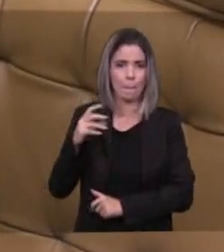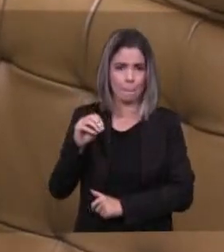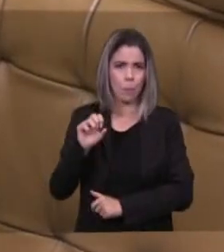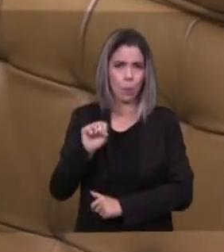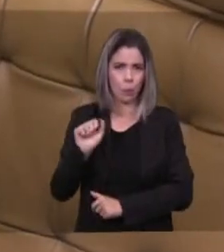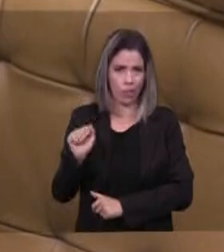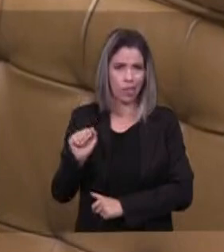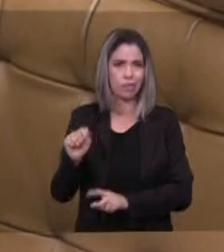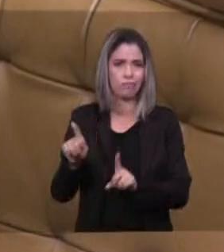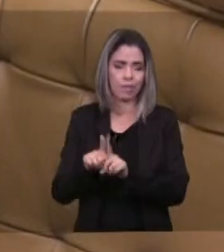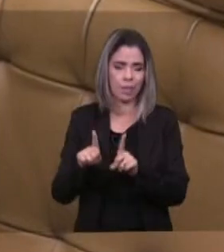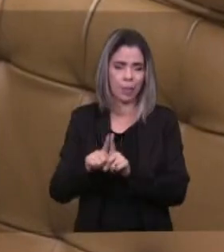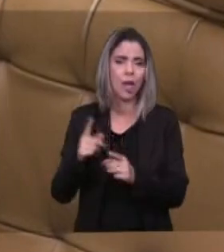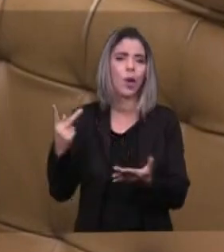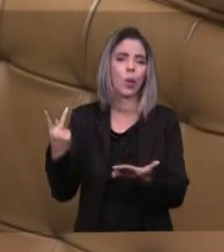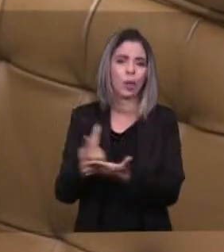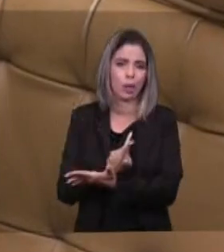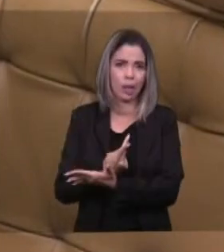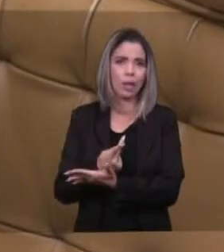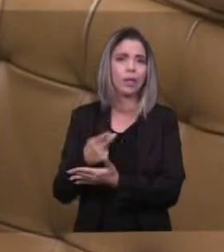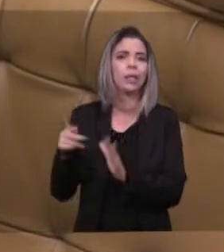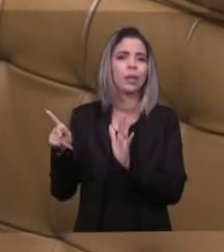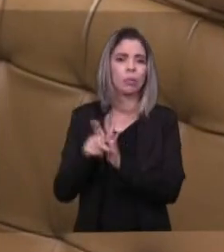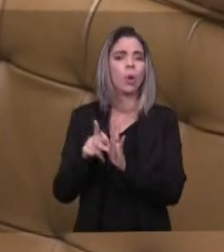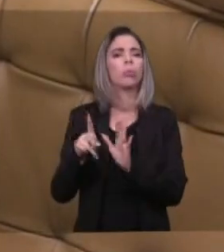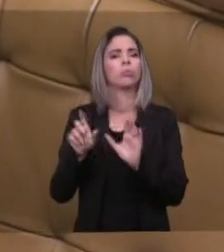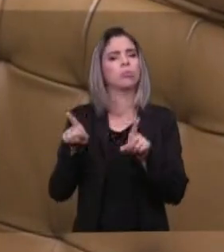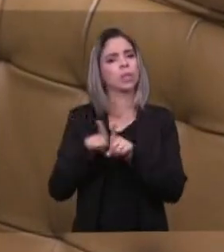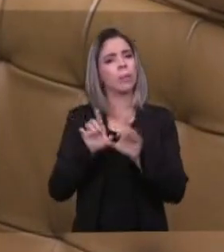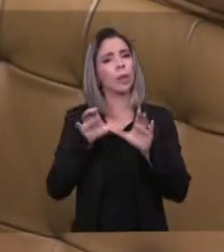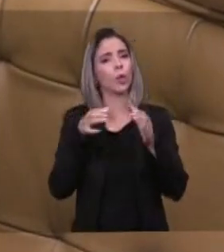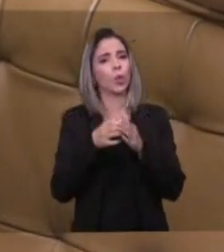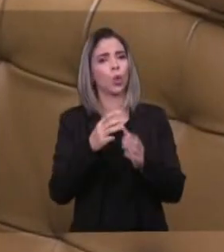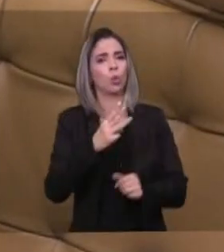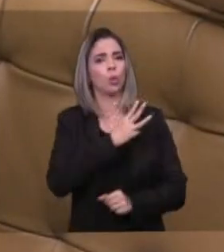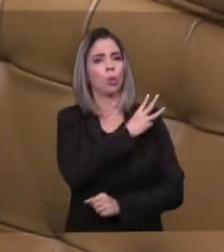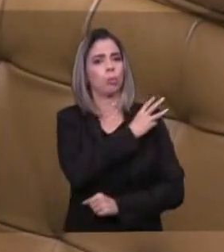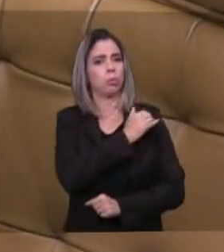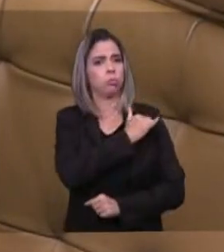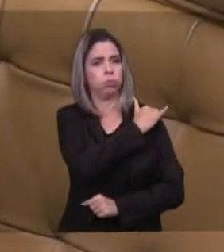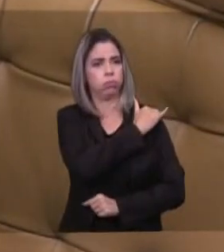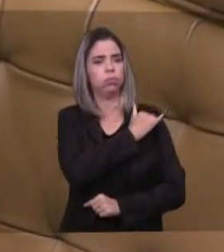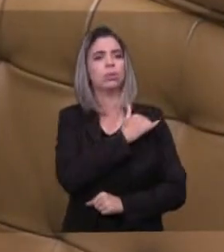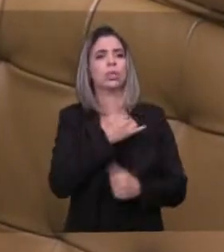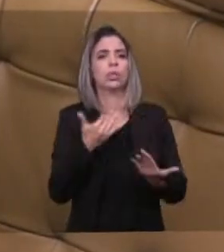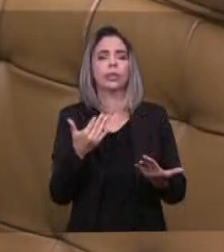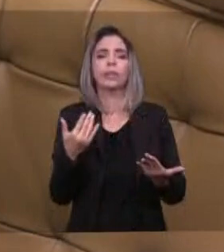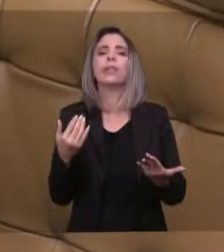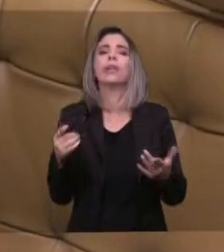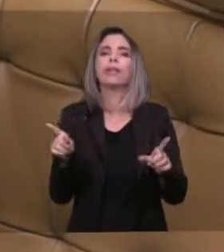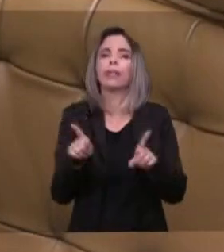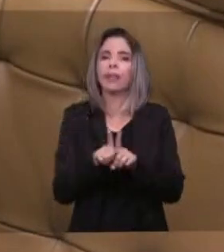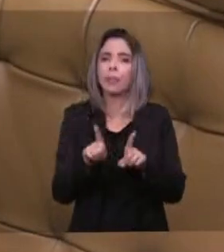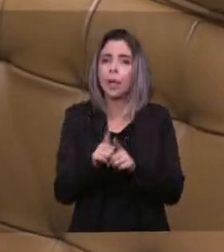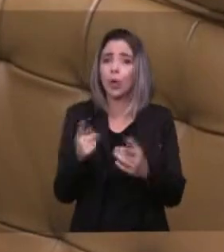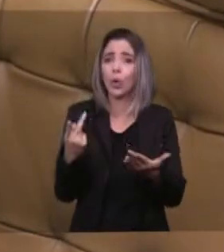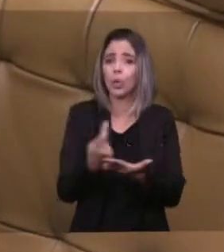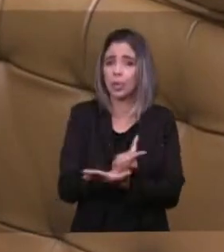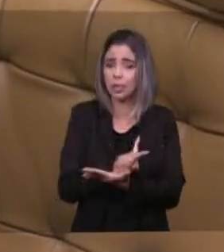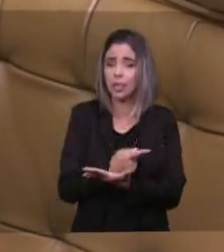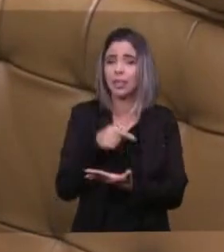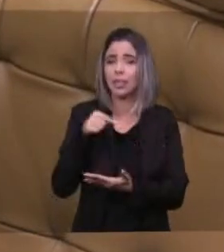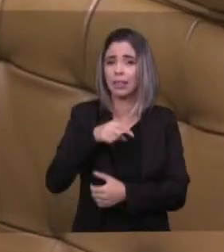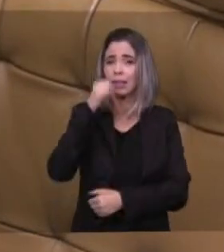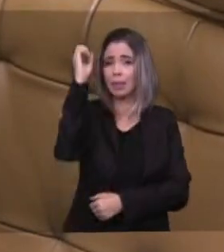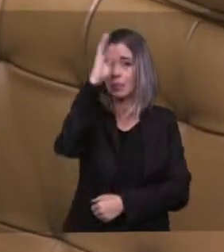forma, e se dá nessa questão dos Yanomamis com garimpeiros, muitas vezes é esse Brasilzão real, bem-vindo ao